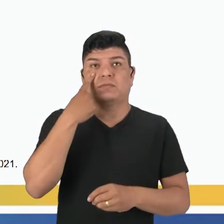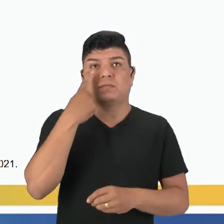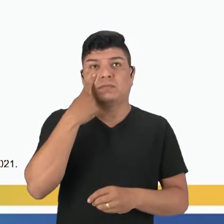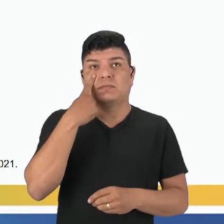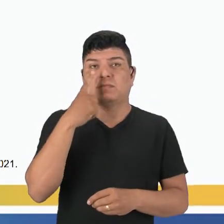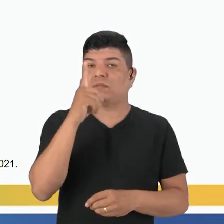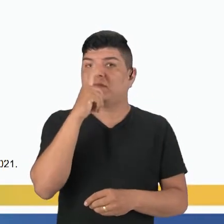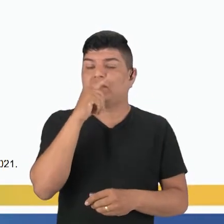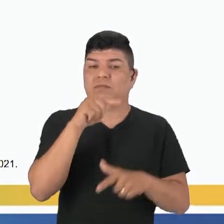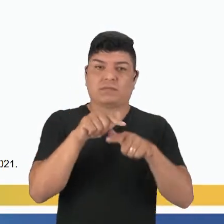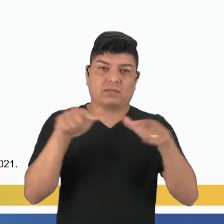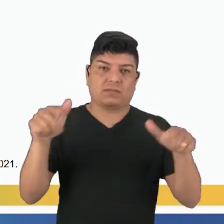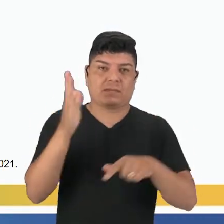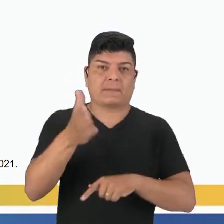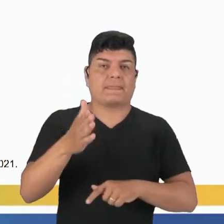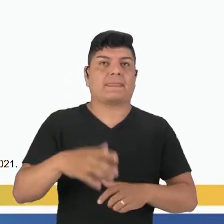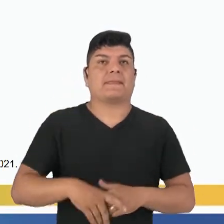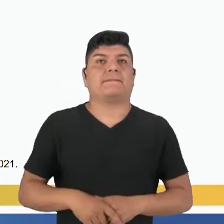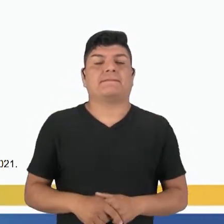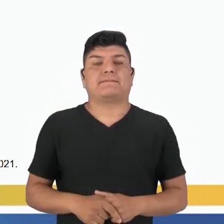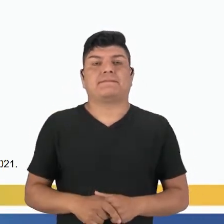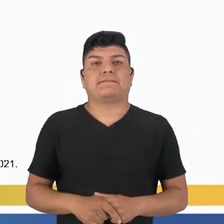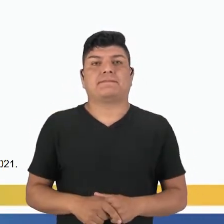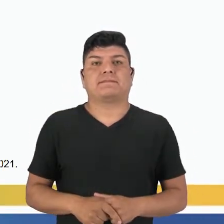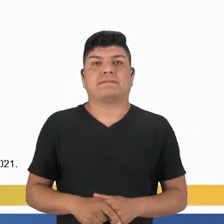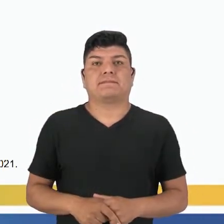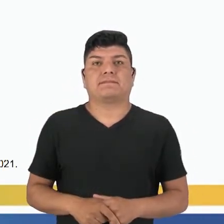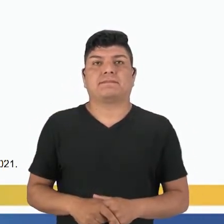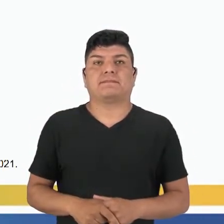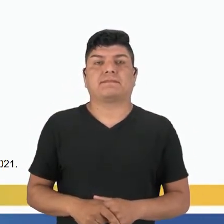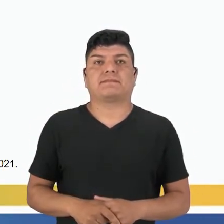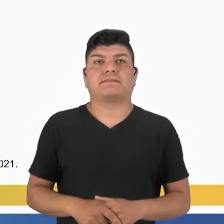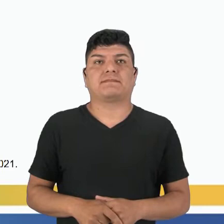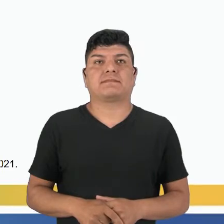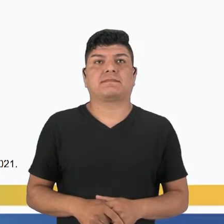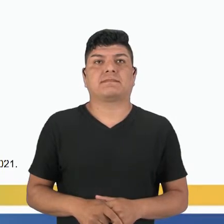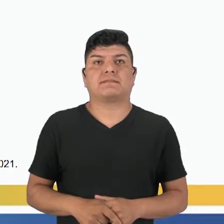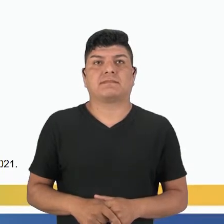a água já está potável. Vamos ver.